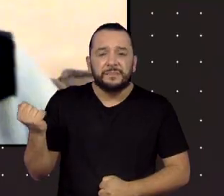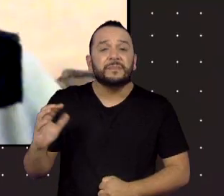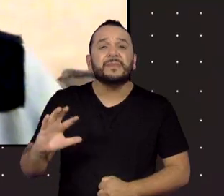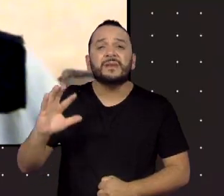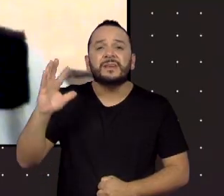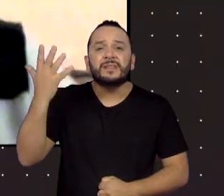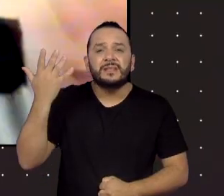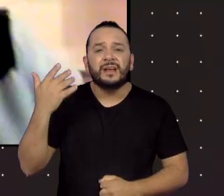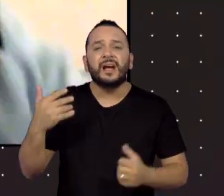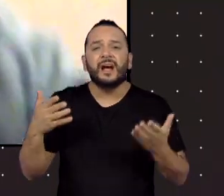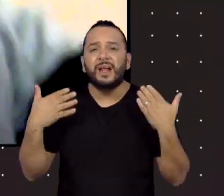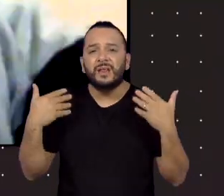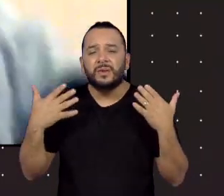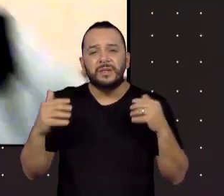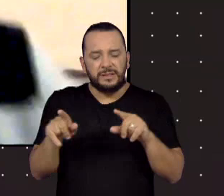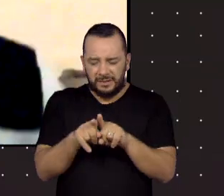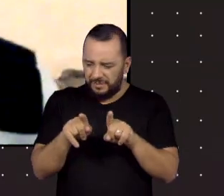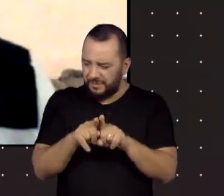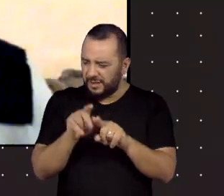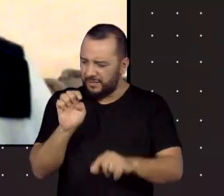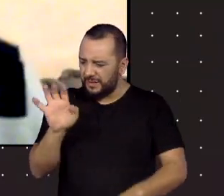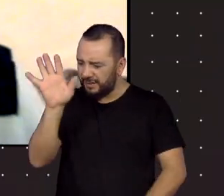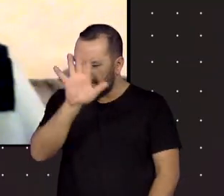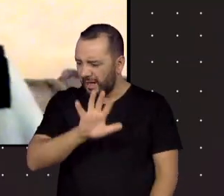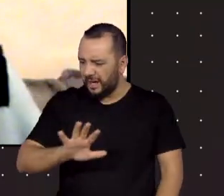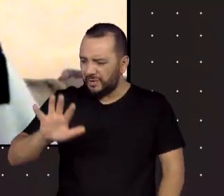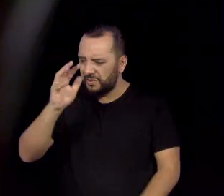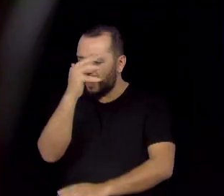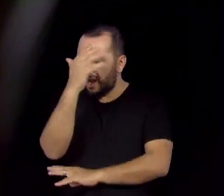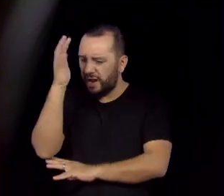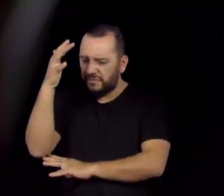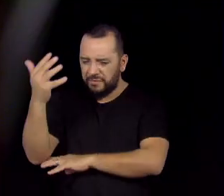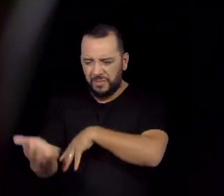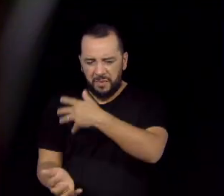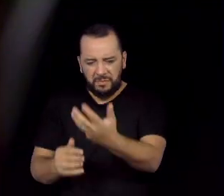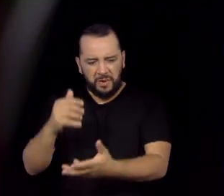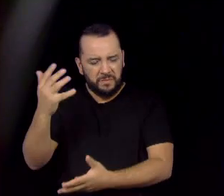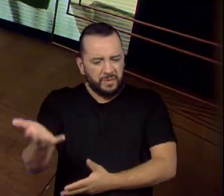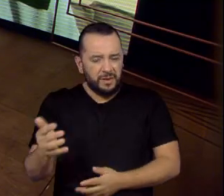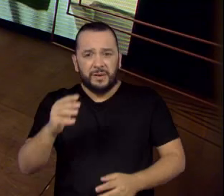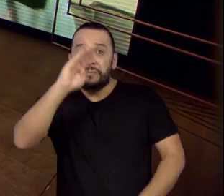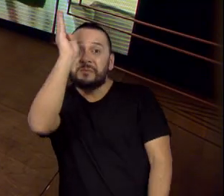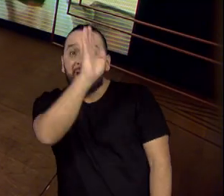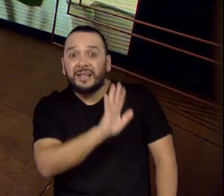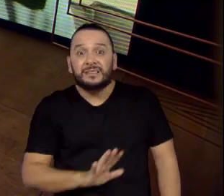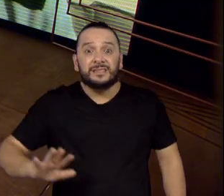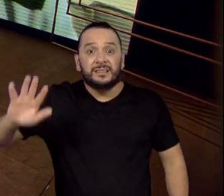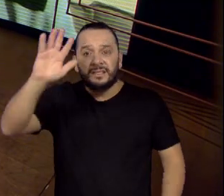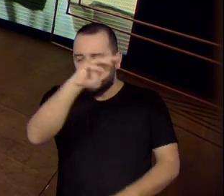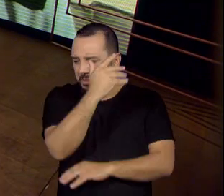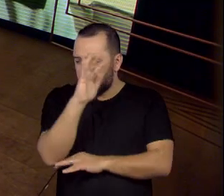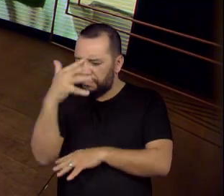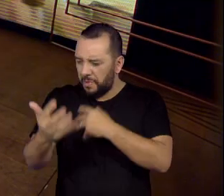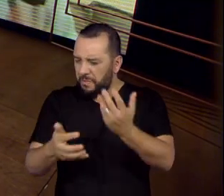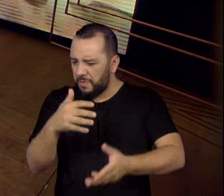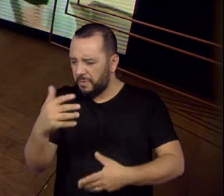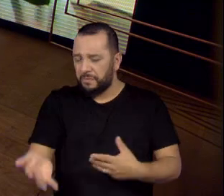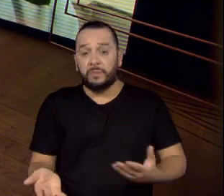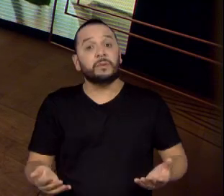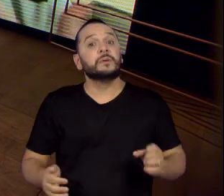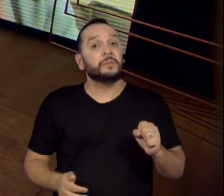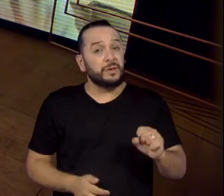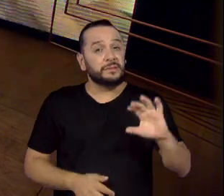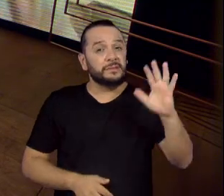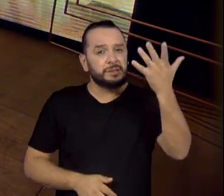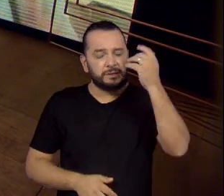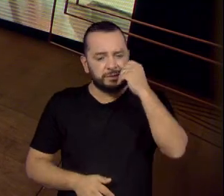no Estado, não, no Brasil inteiro? Porque aí vem a história do absurdo não existe. Existe. E